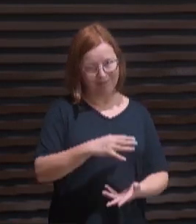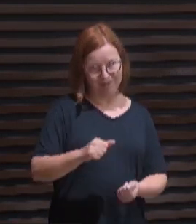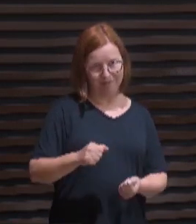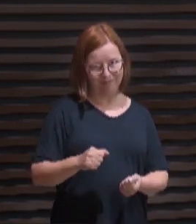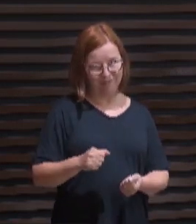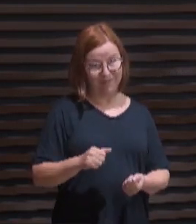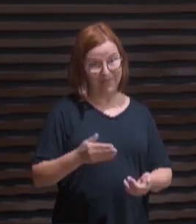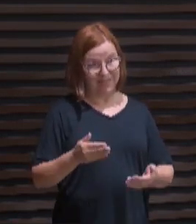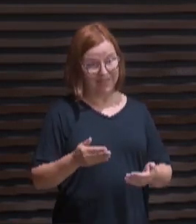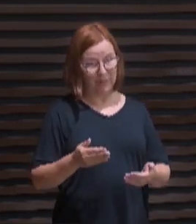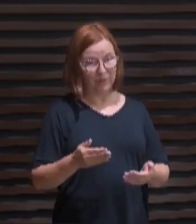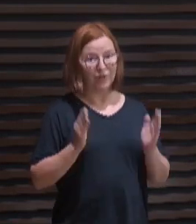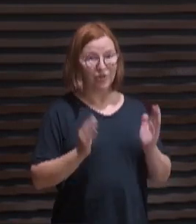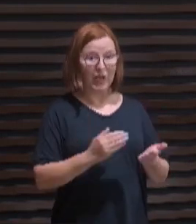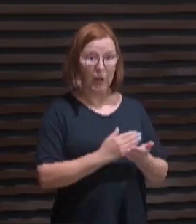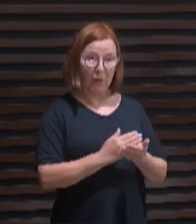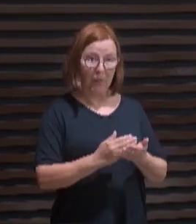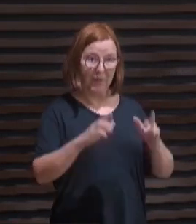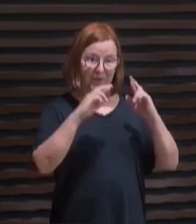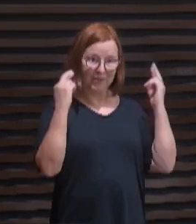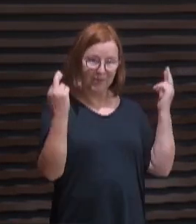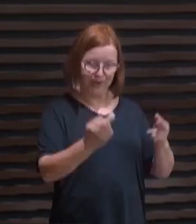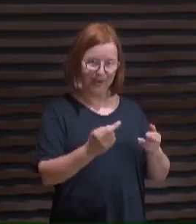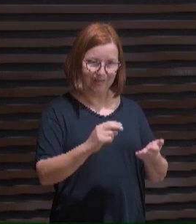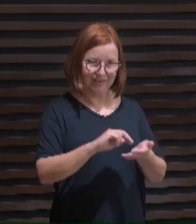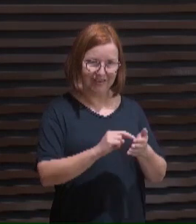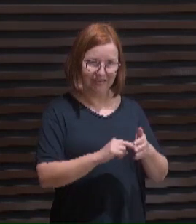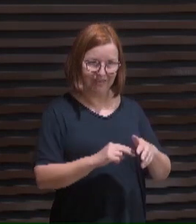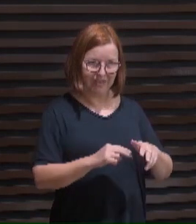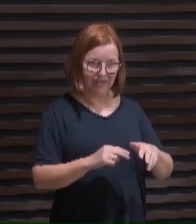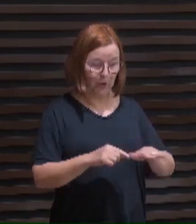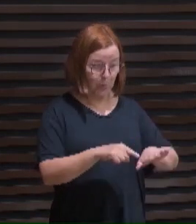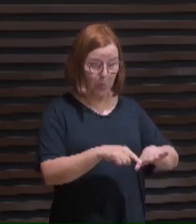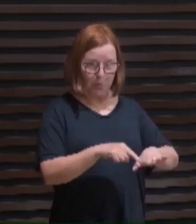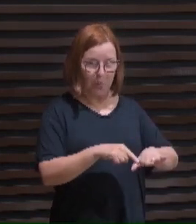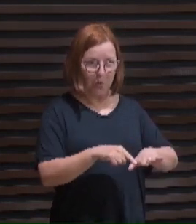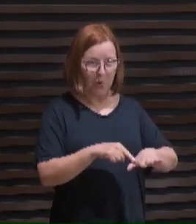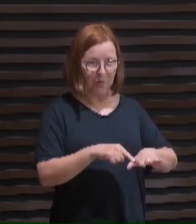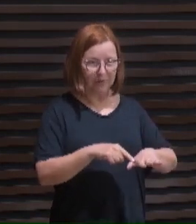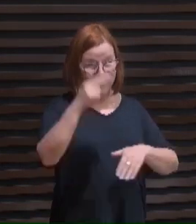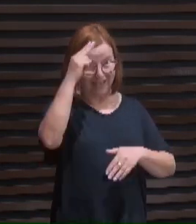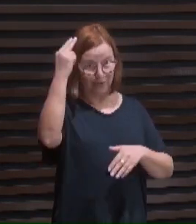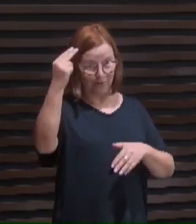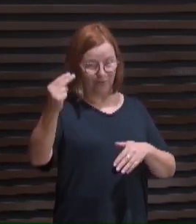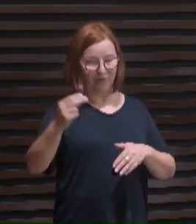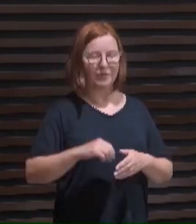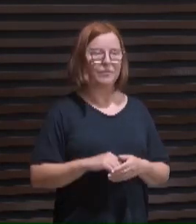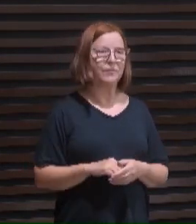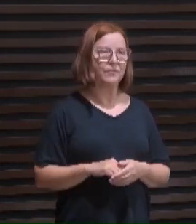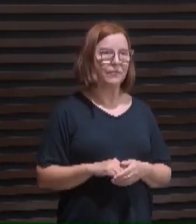os pés, e que está se reorganizando agora os 10 centros de governança do